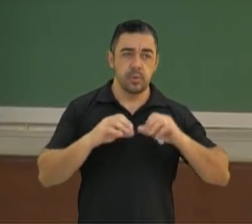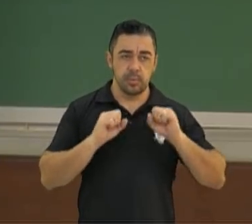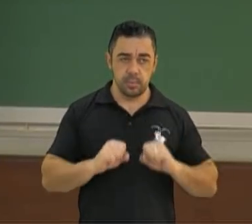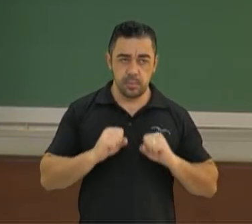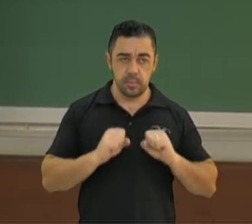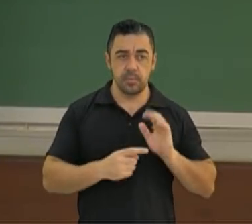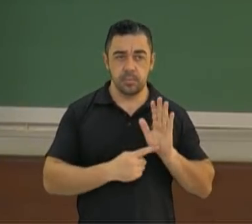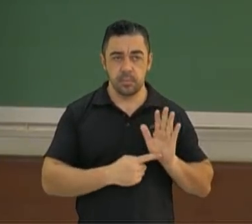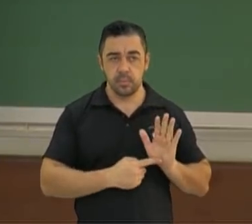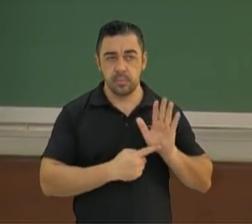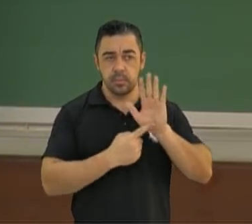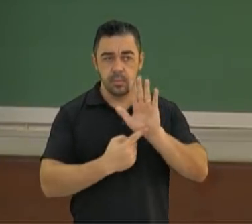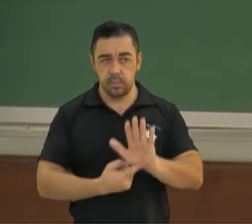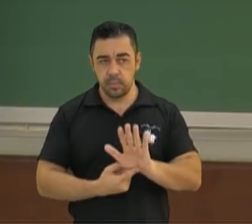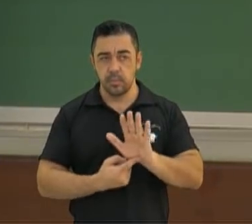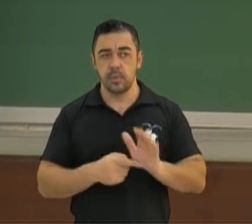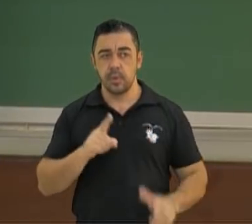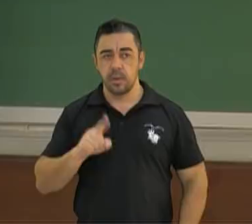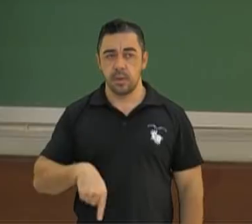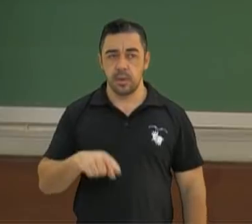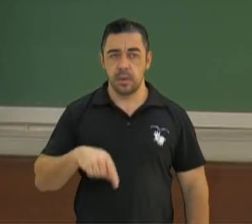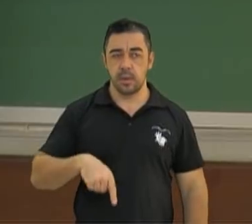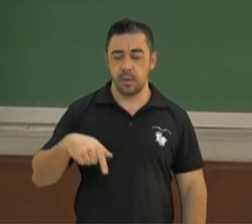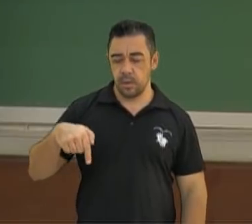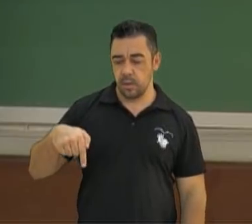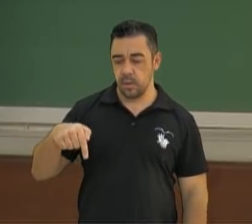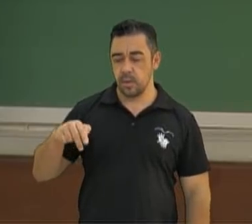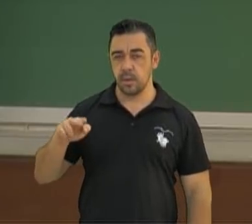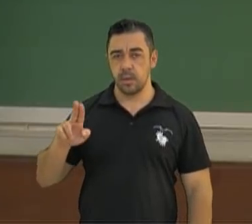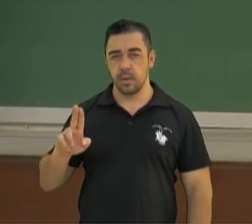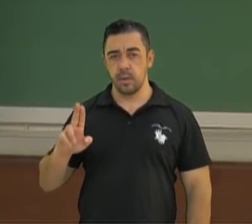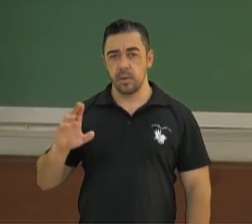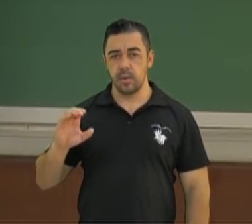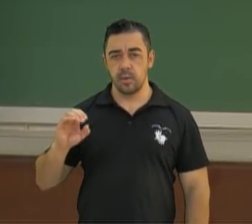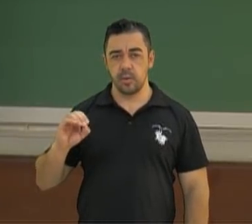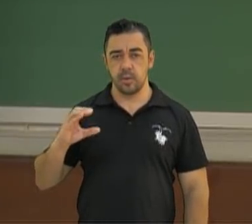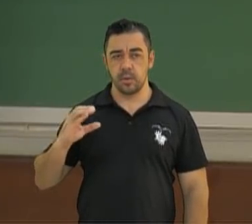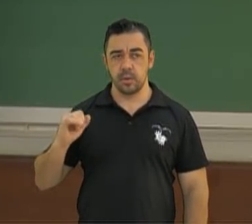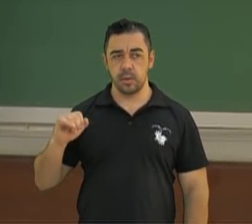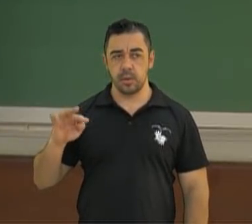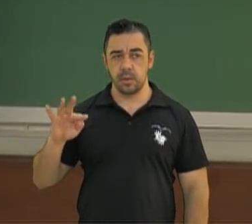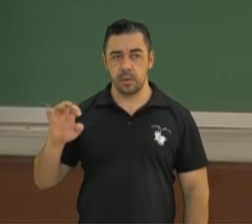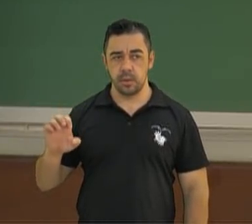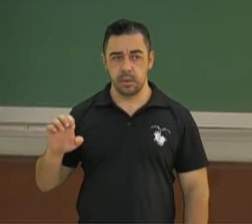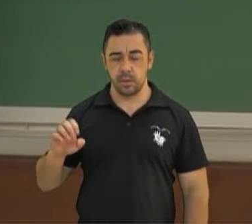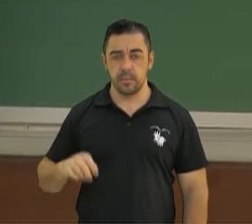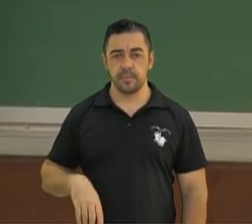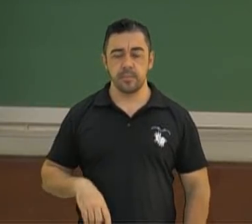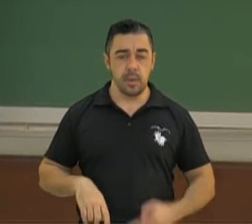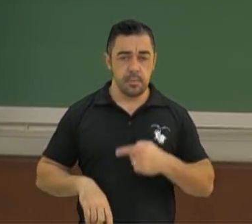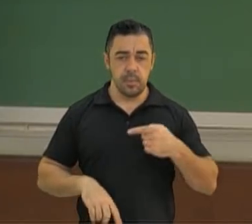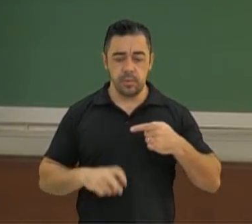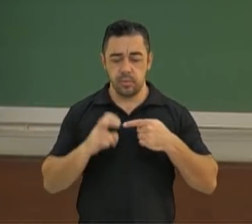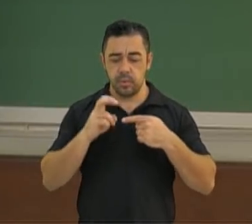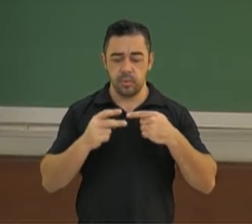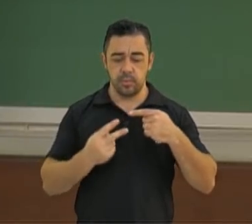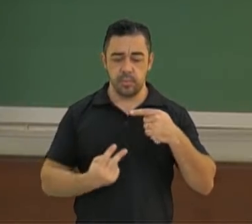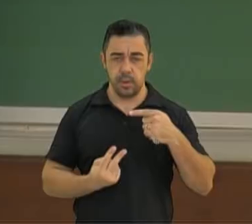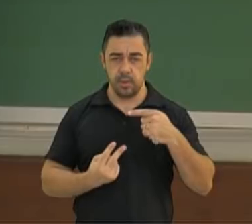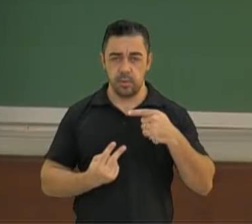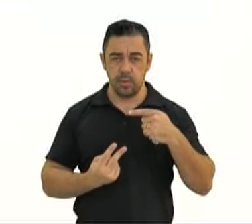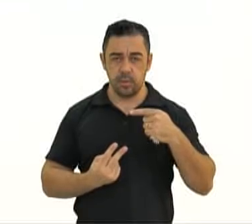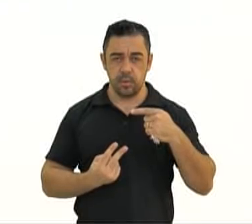ser representados como quociente de dois números inteiros. Olha aqui, ó, menos 5 meios, ele